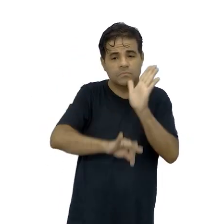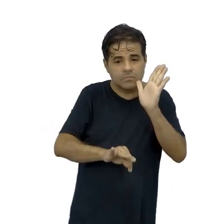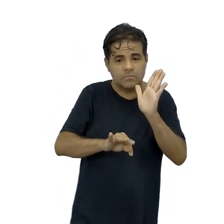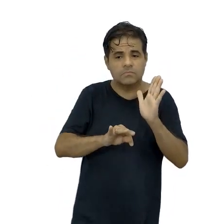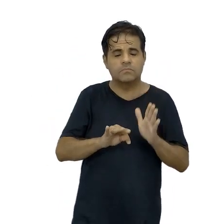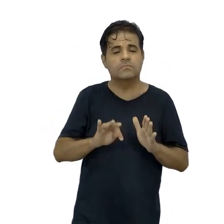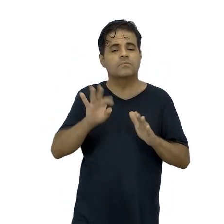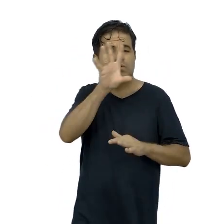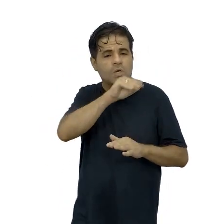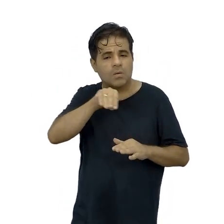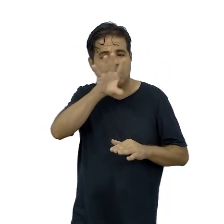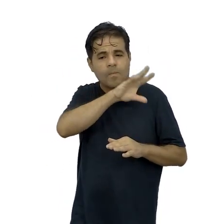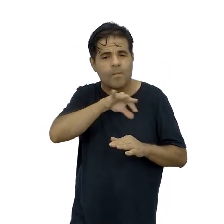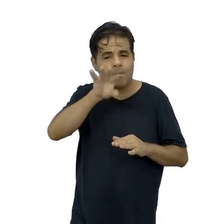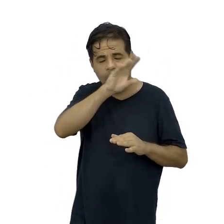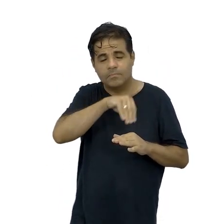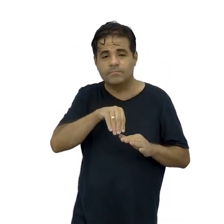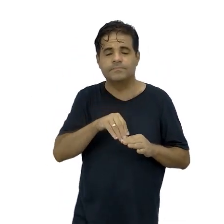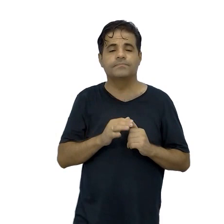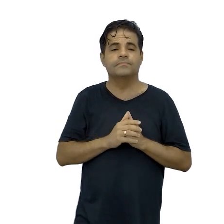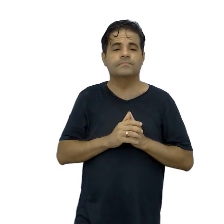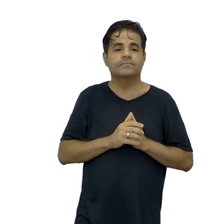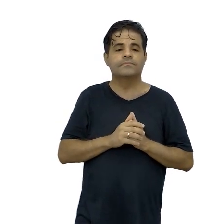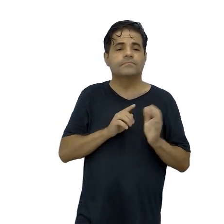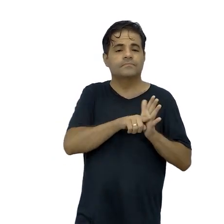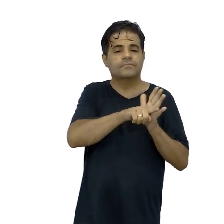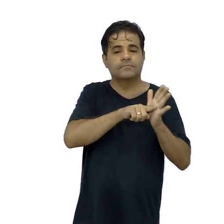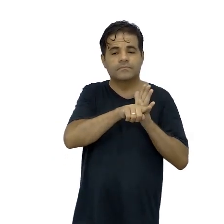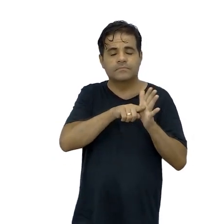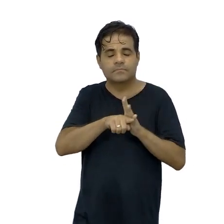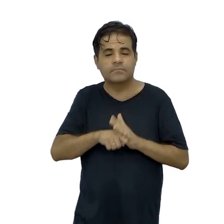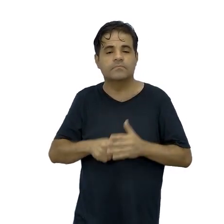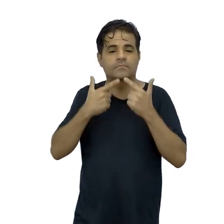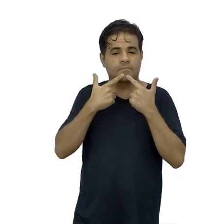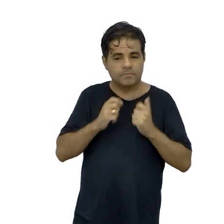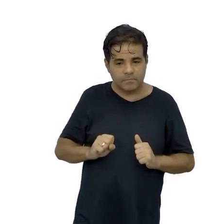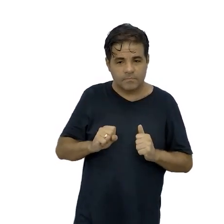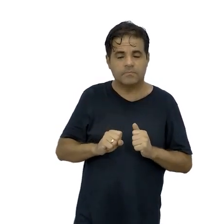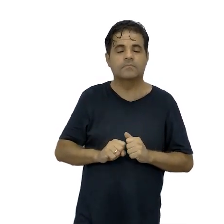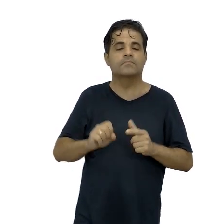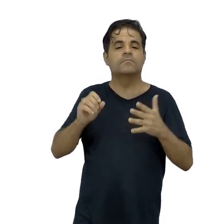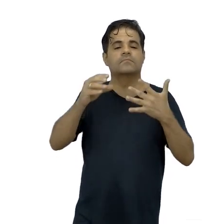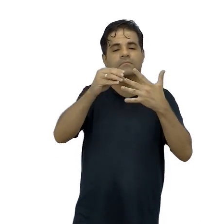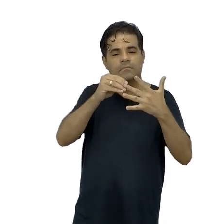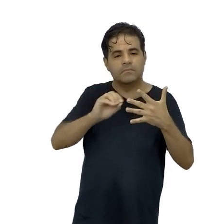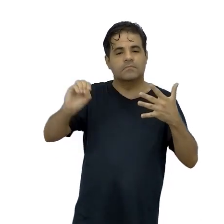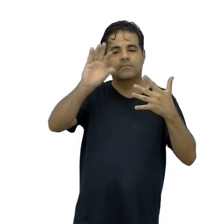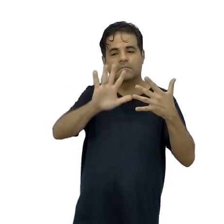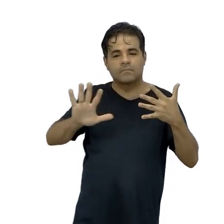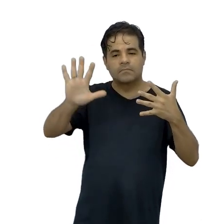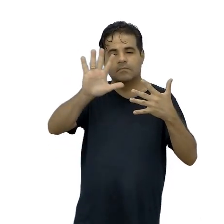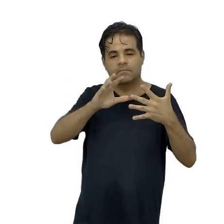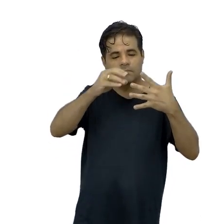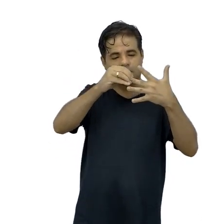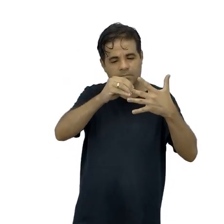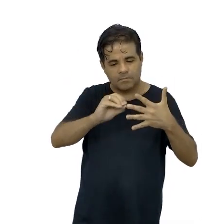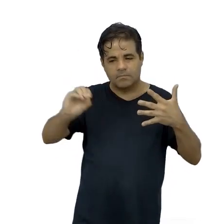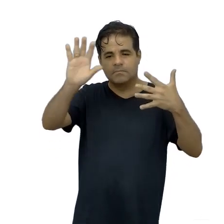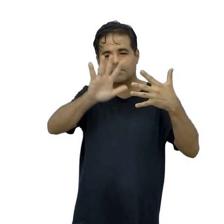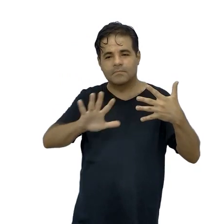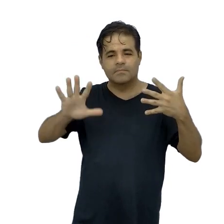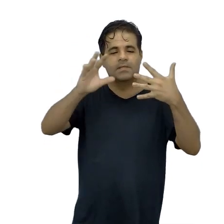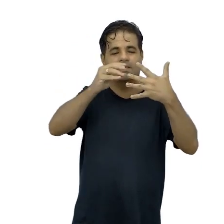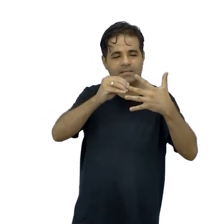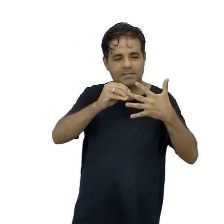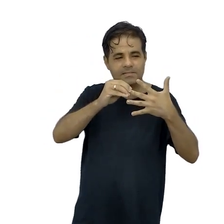textos, oralidade e análise linguística e semiótica. E